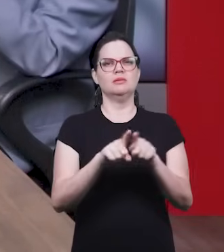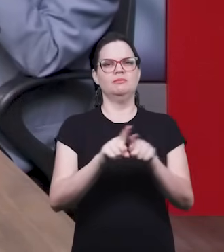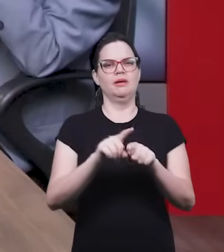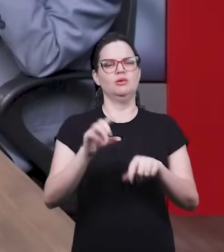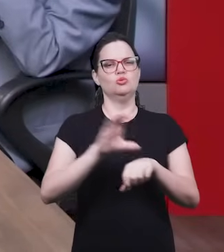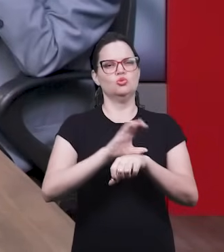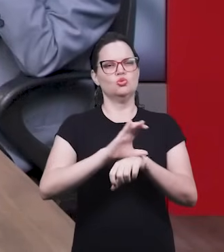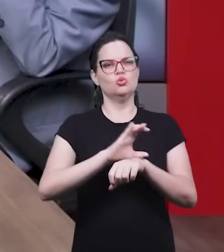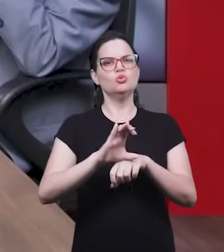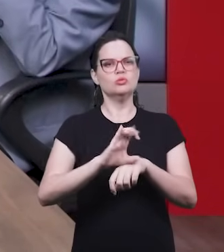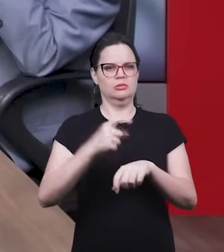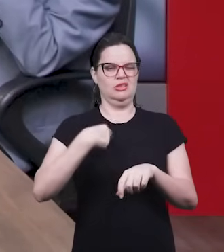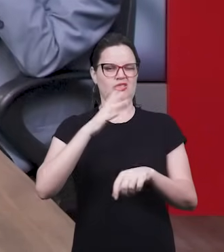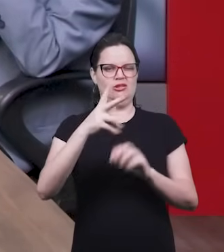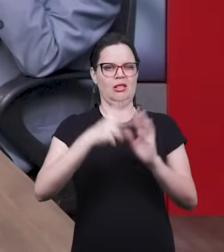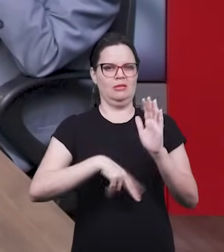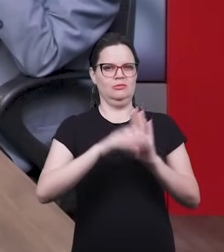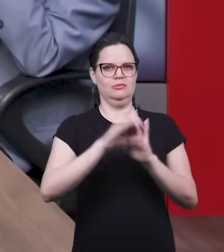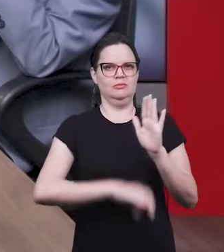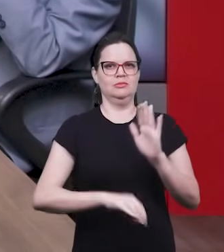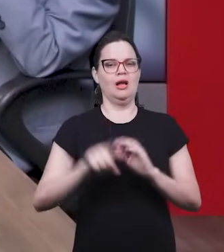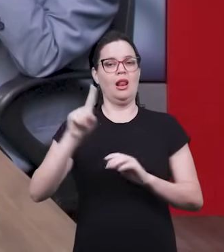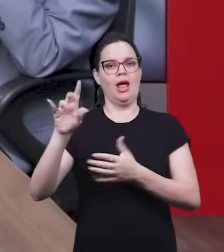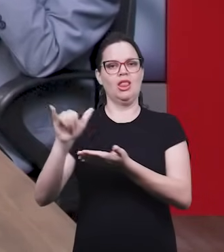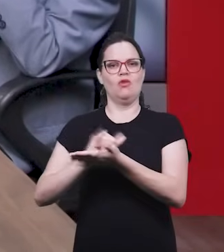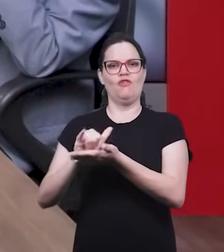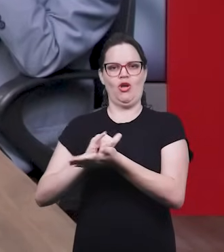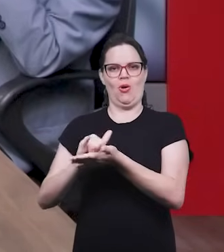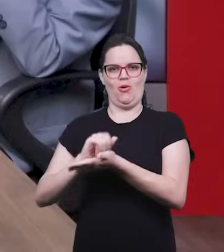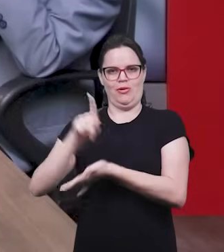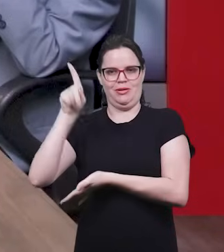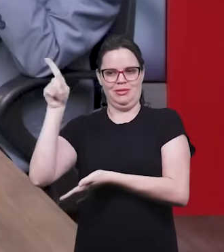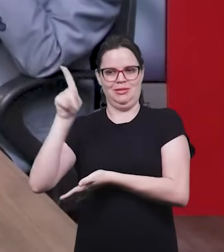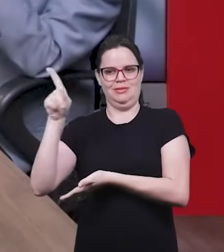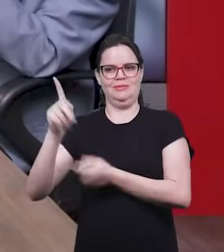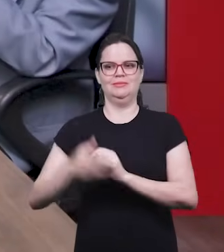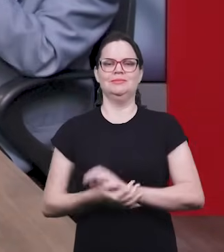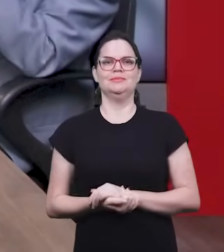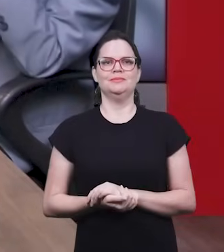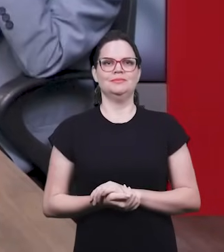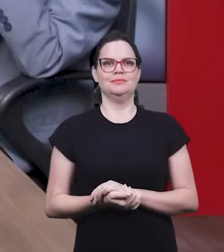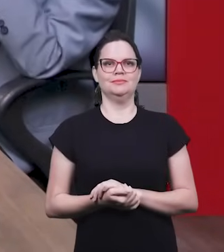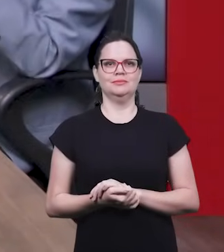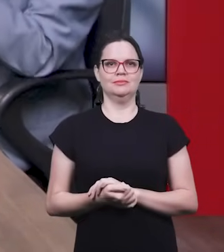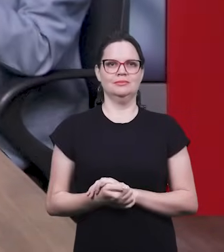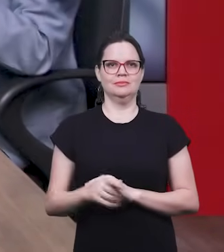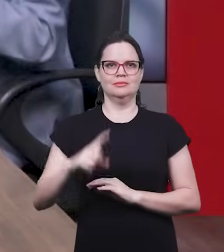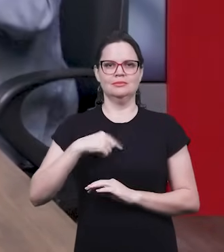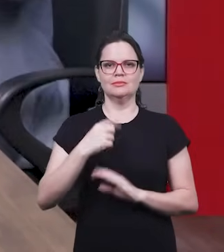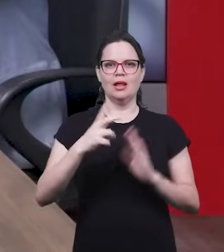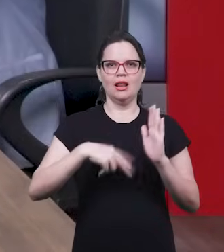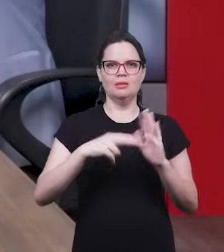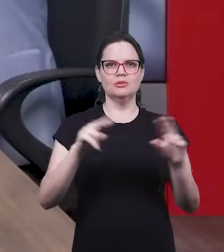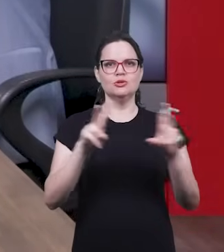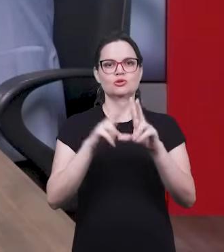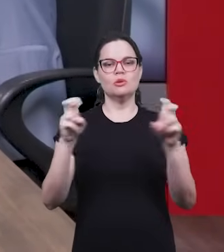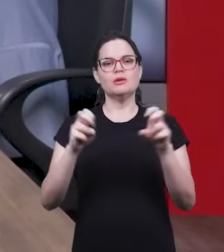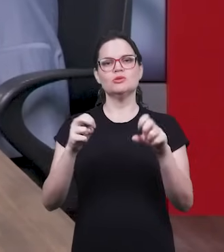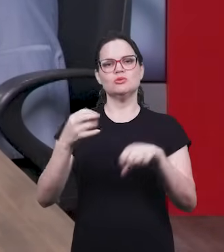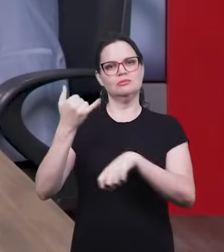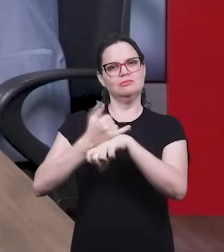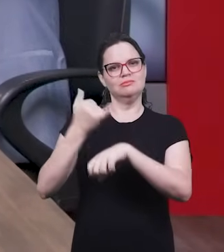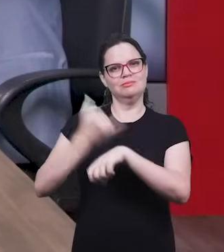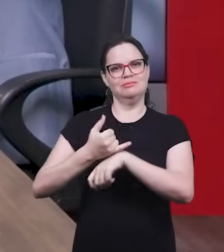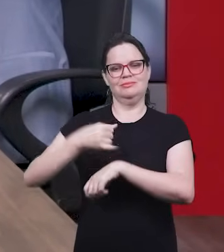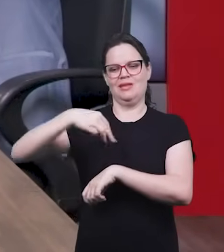aí, eu fiz um curso lá na Nova York. Que nós lemos aqui de metal cerâmica, né? Metal cerâmica.